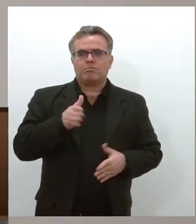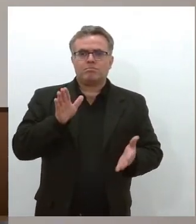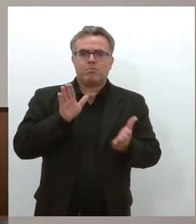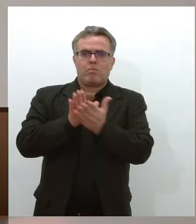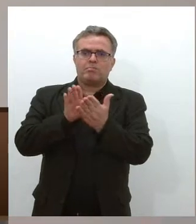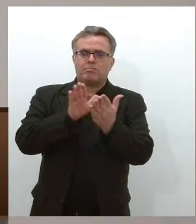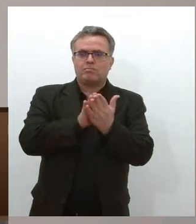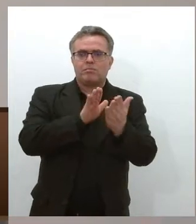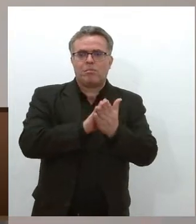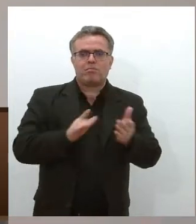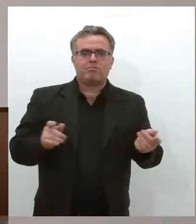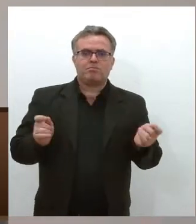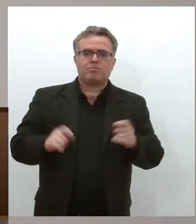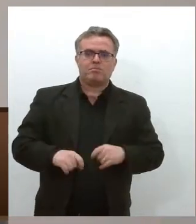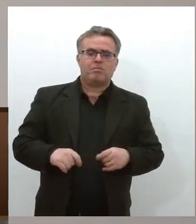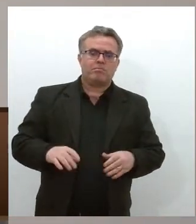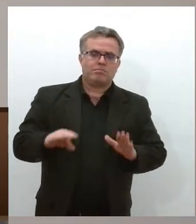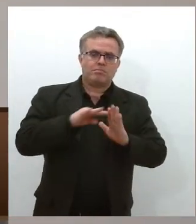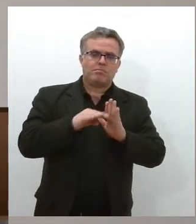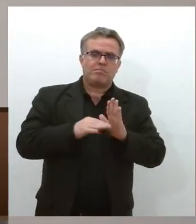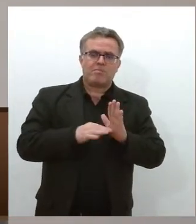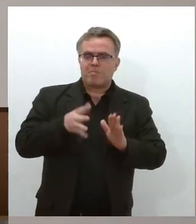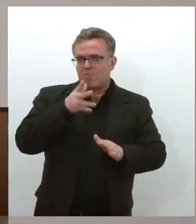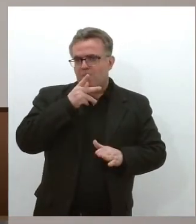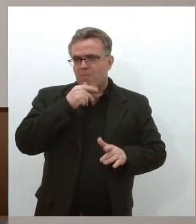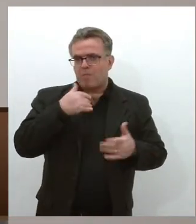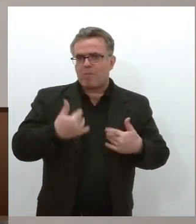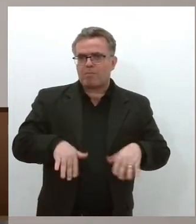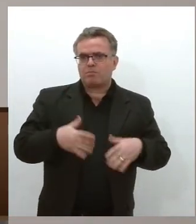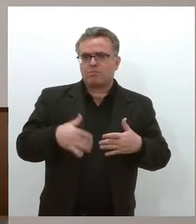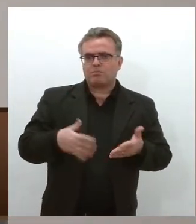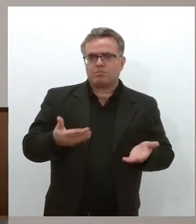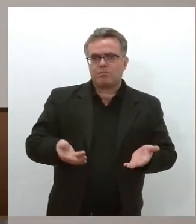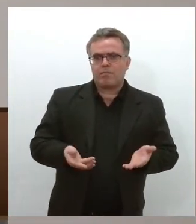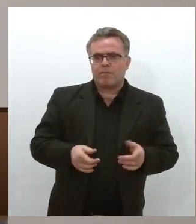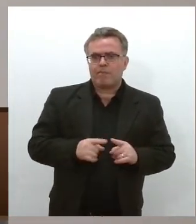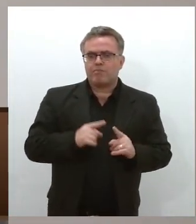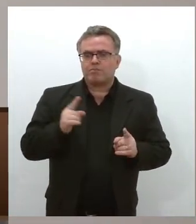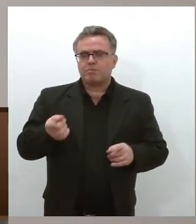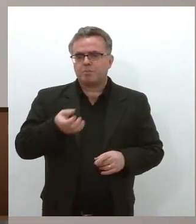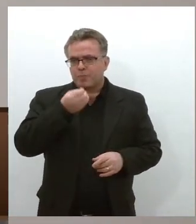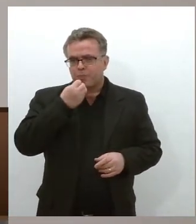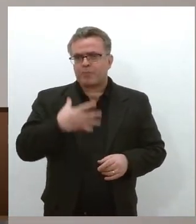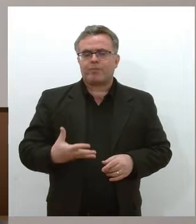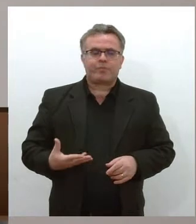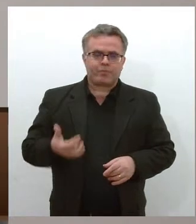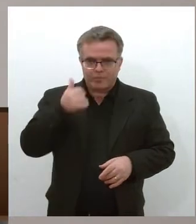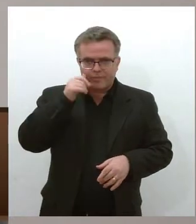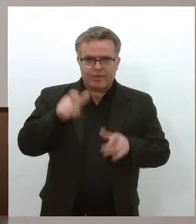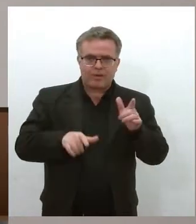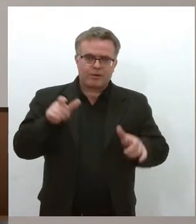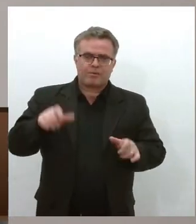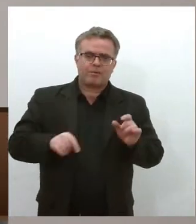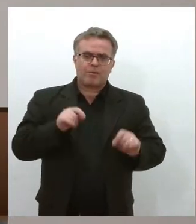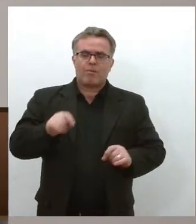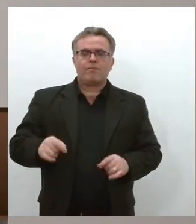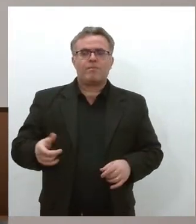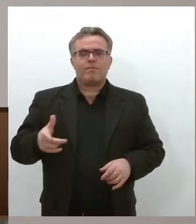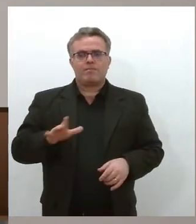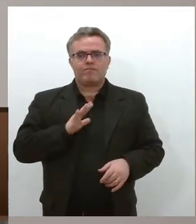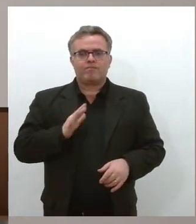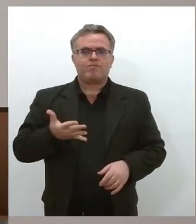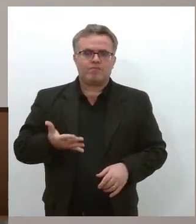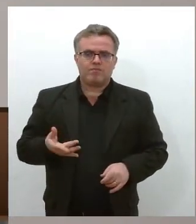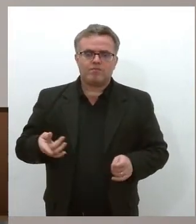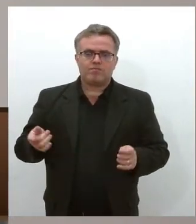aqui um programa todo falando só disso, mas que bom que muitas mulheres têm conseguido vencer essas barreiras. Eu destaco, inclusive,